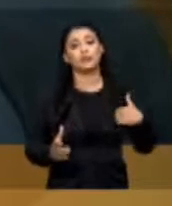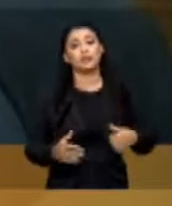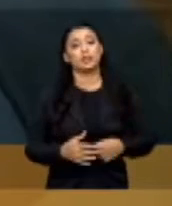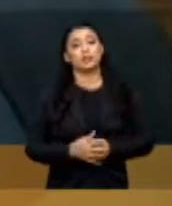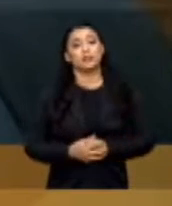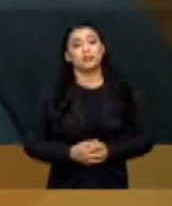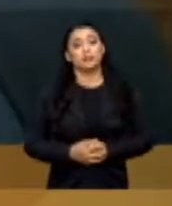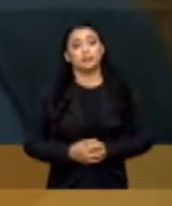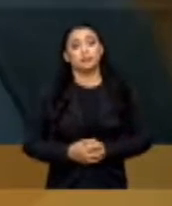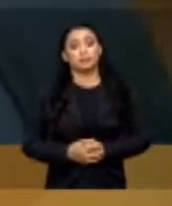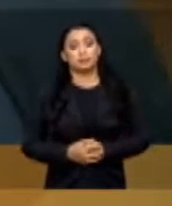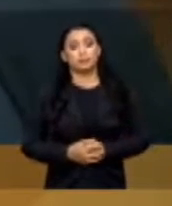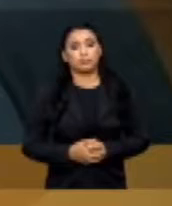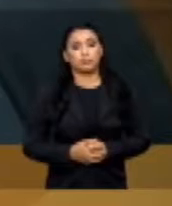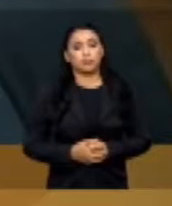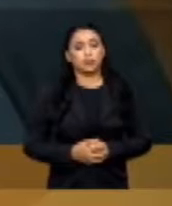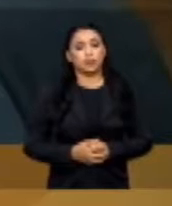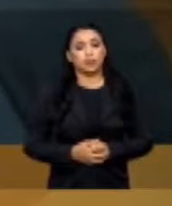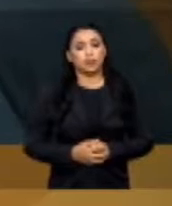do espaço